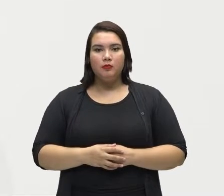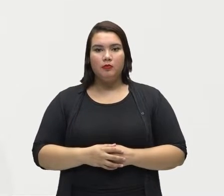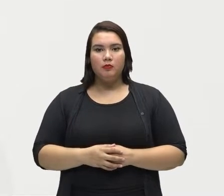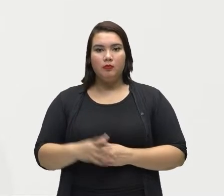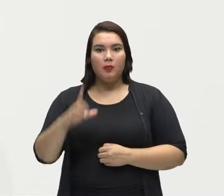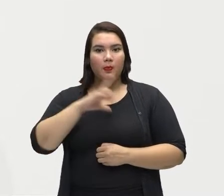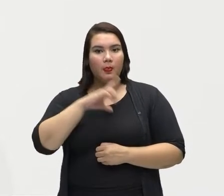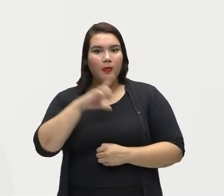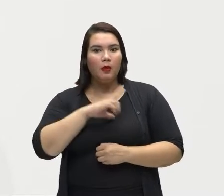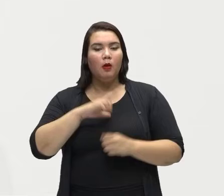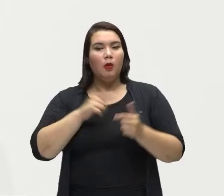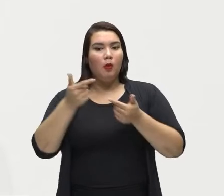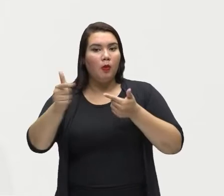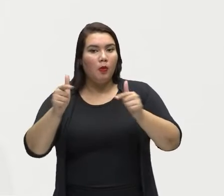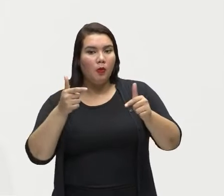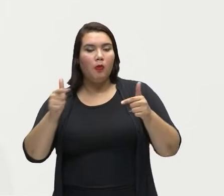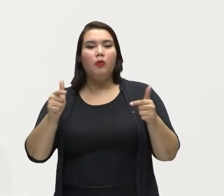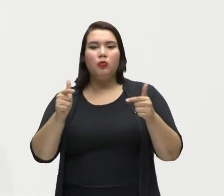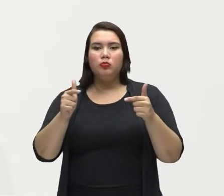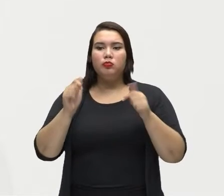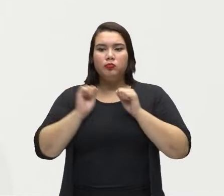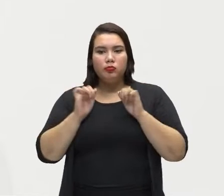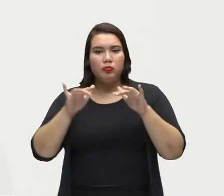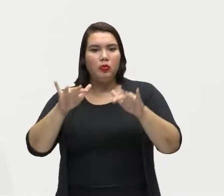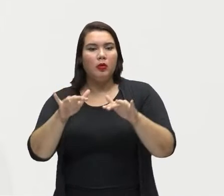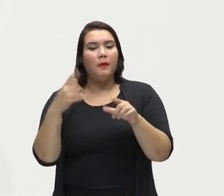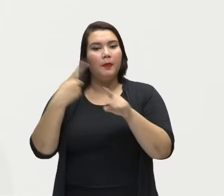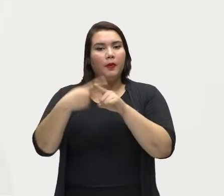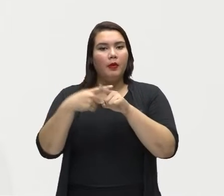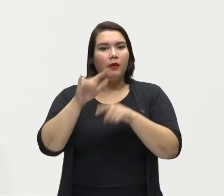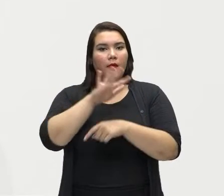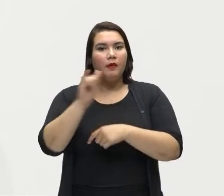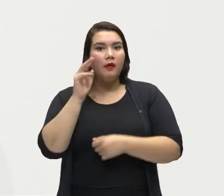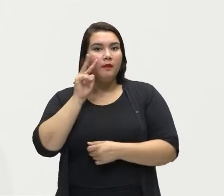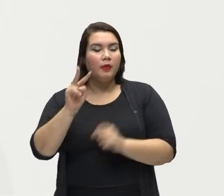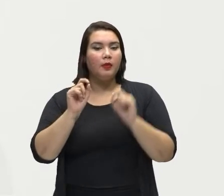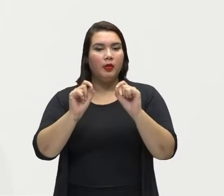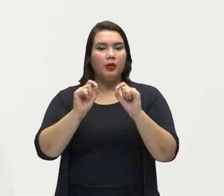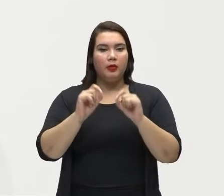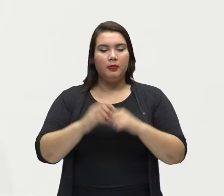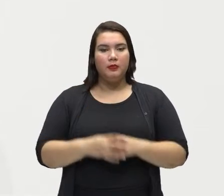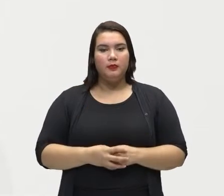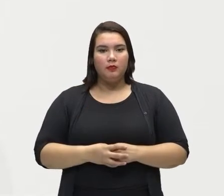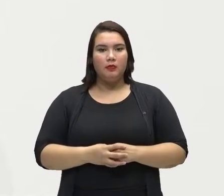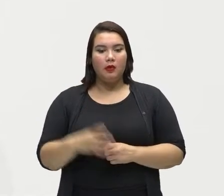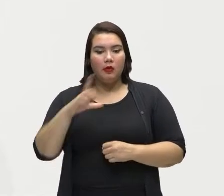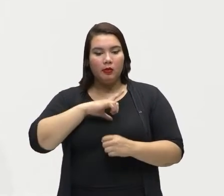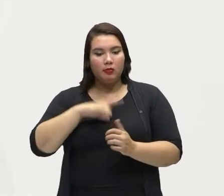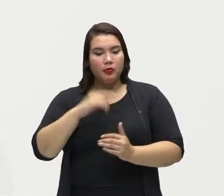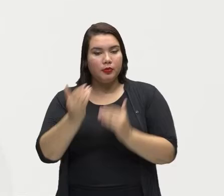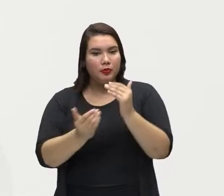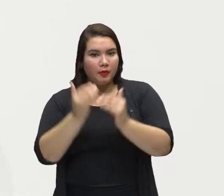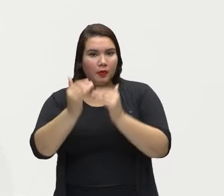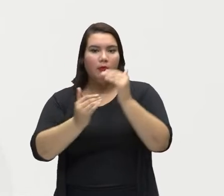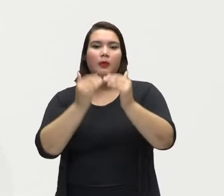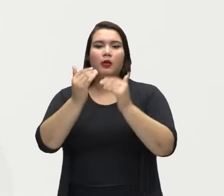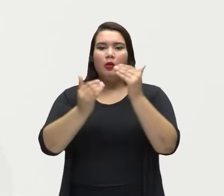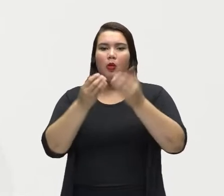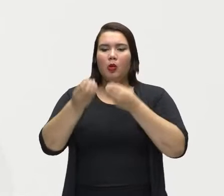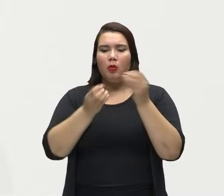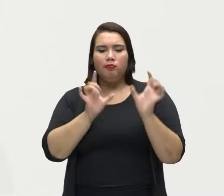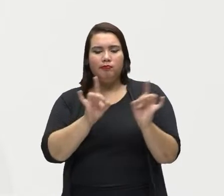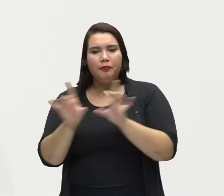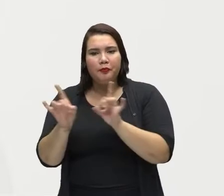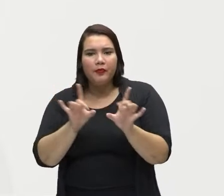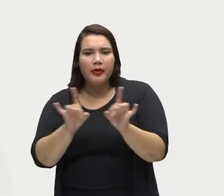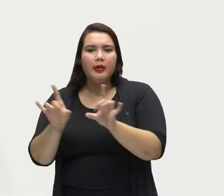chegar a outros reinos, porque vamos ver eles desenvolvendo atividades